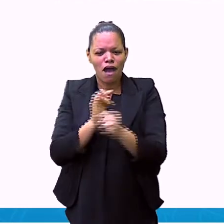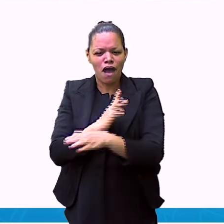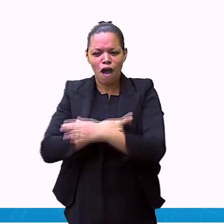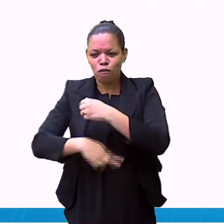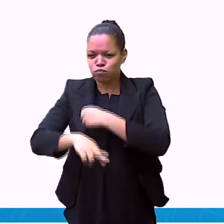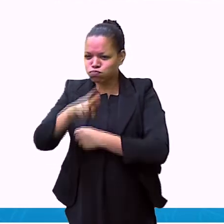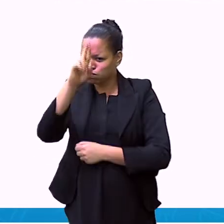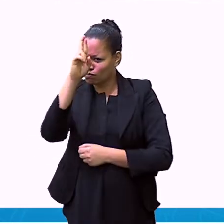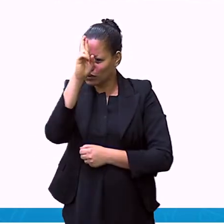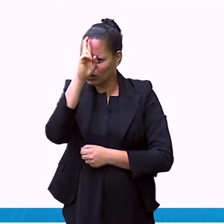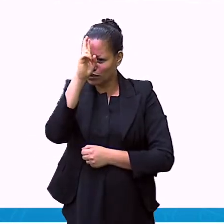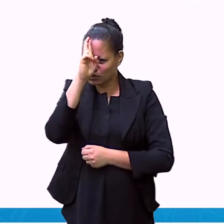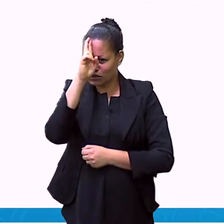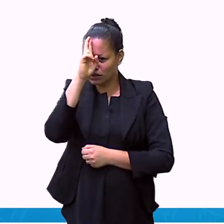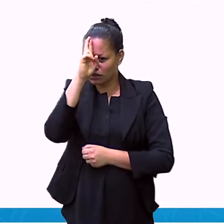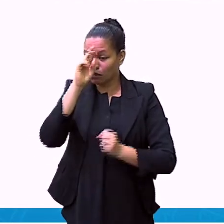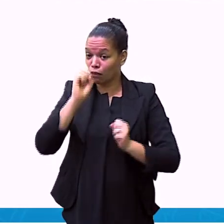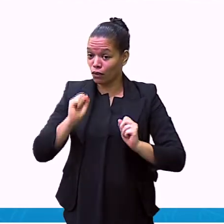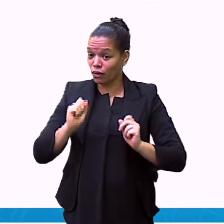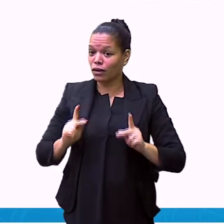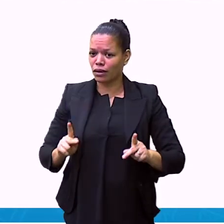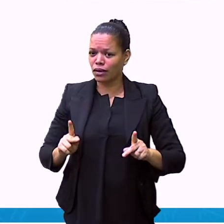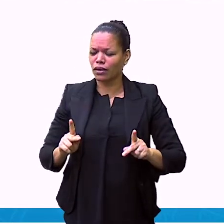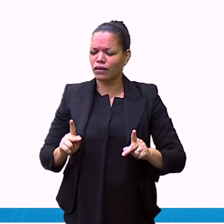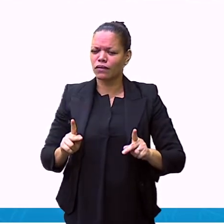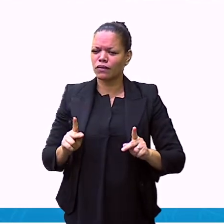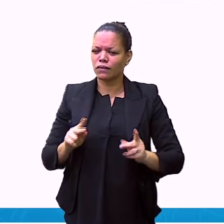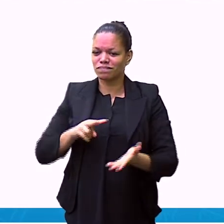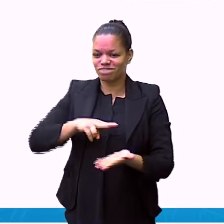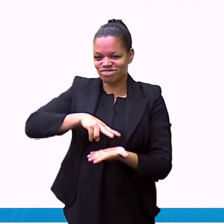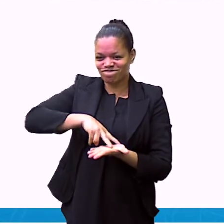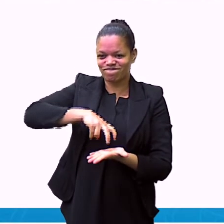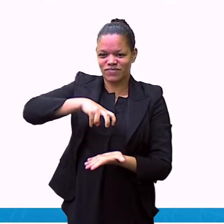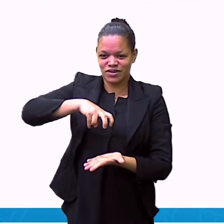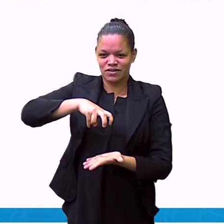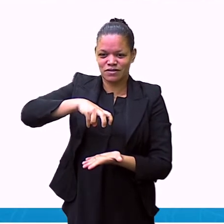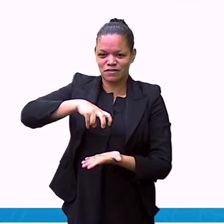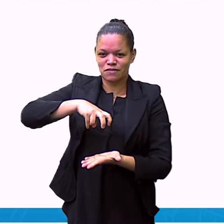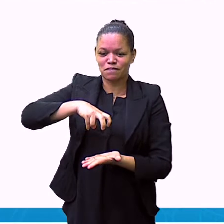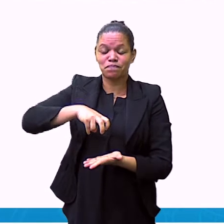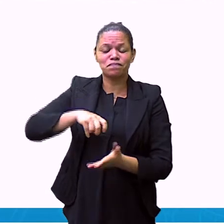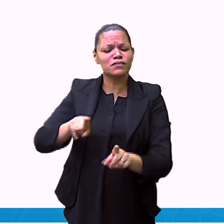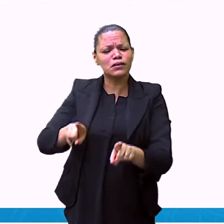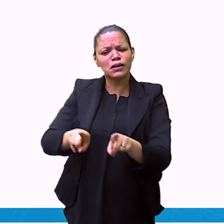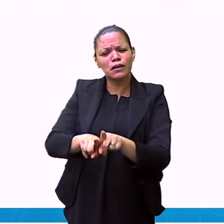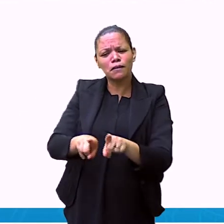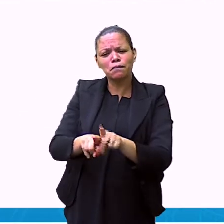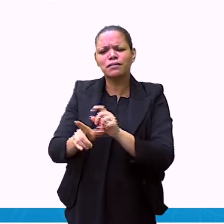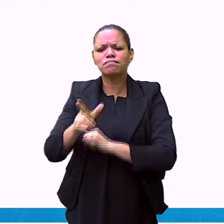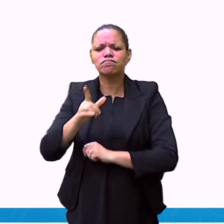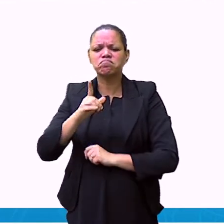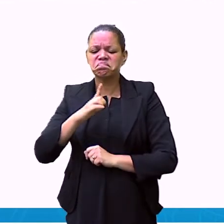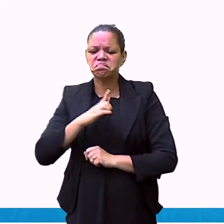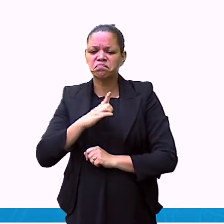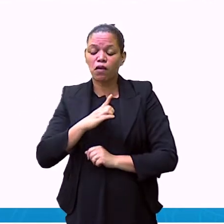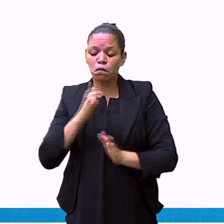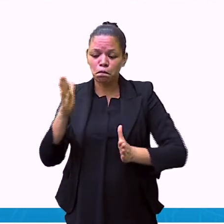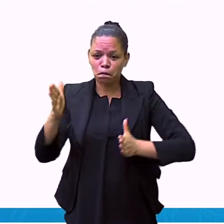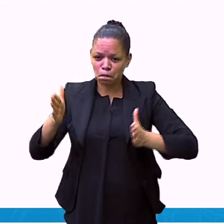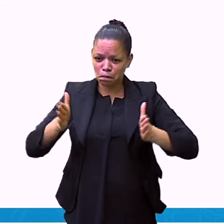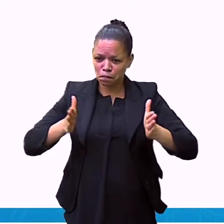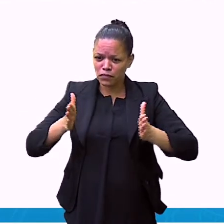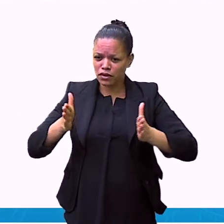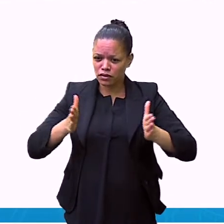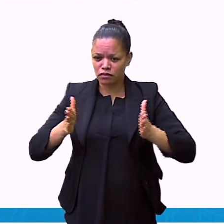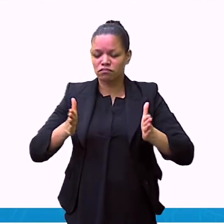chamamos de período da manhã ou matutino. Tem também o período